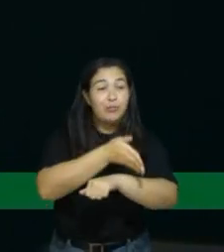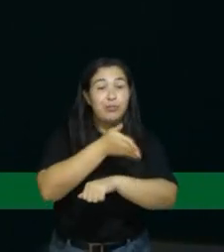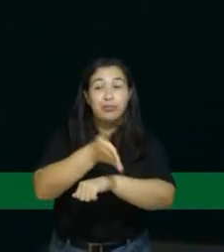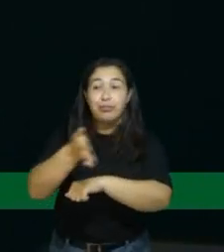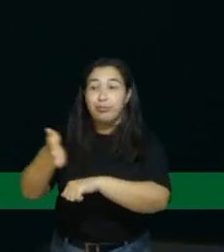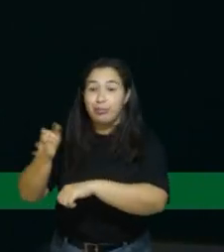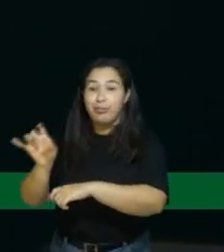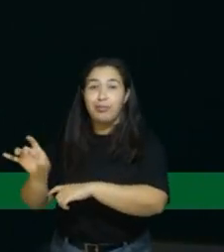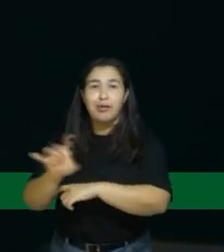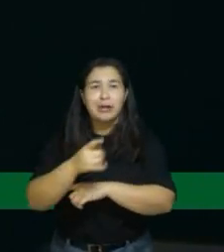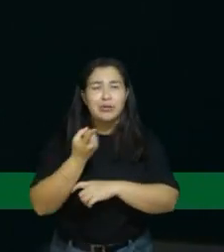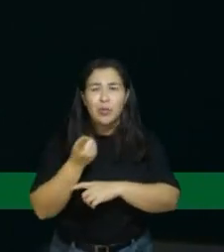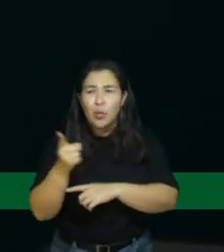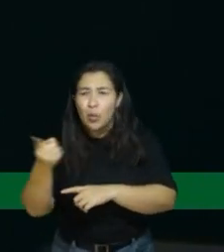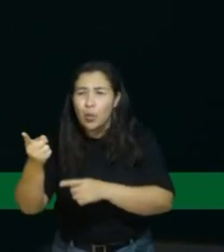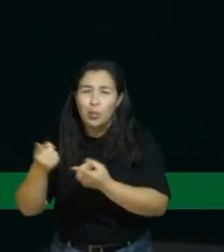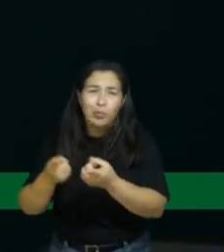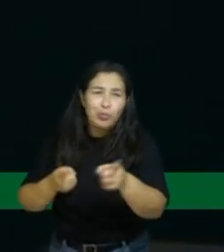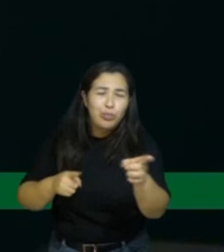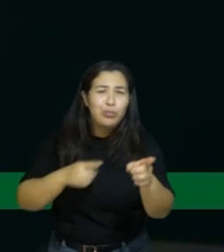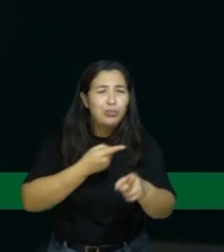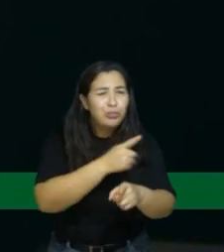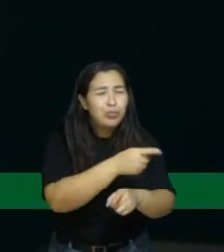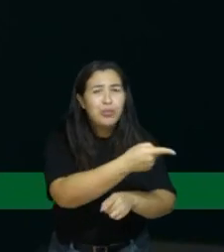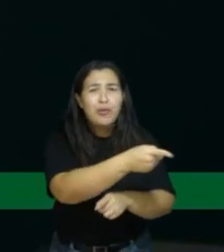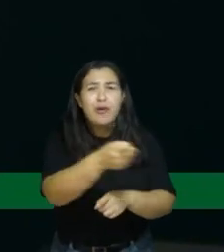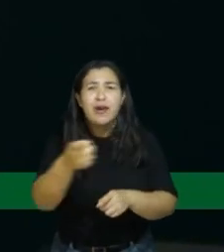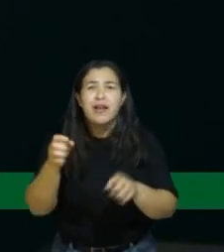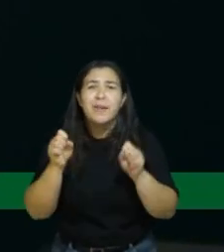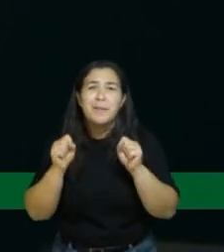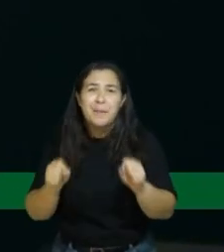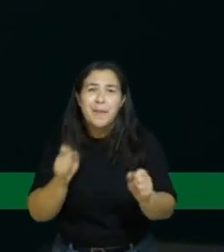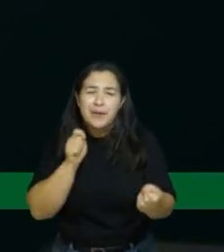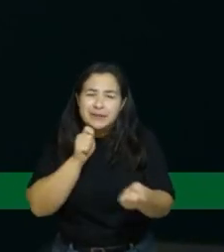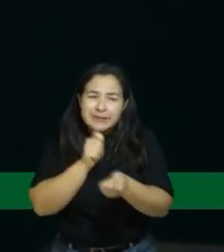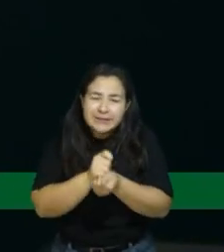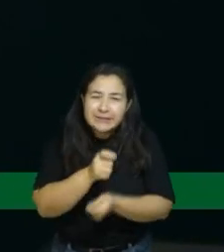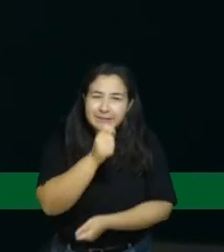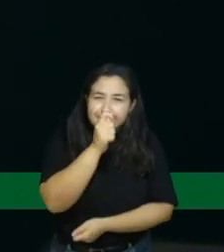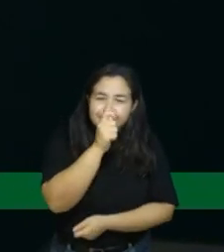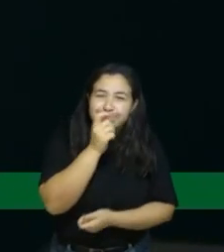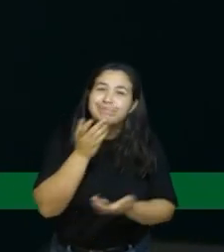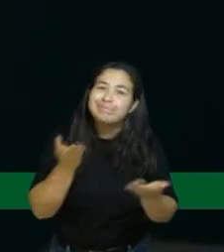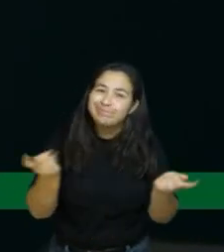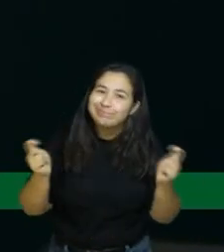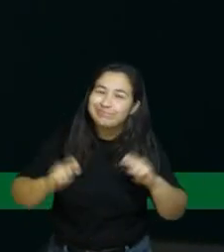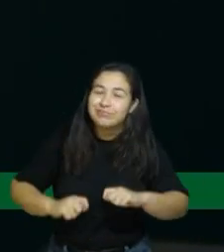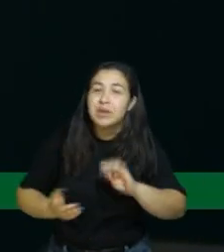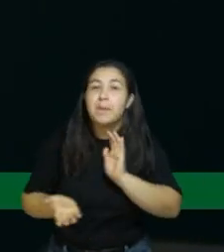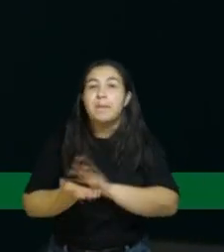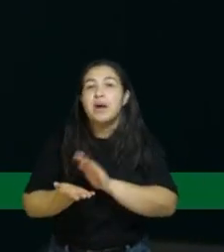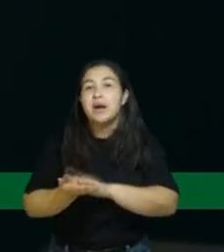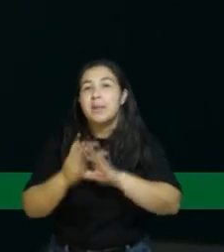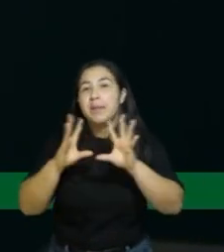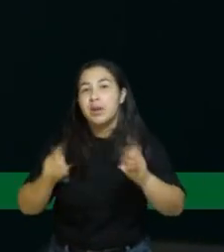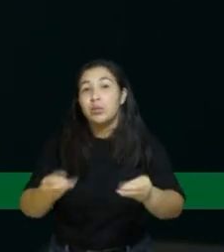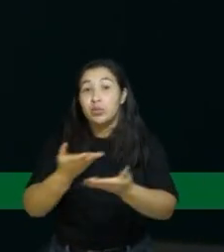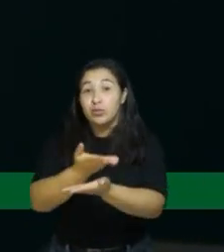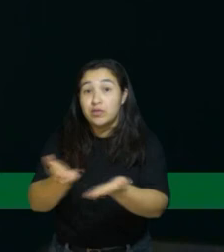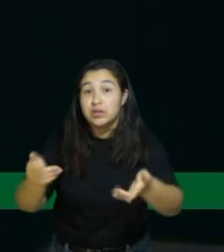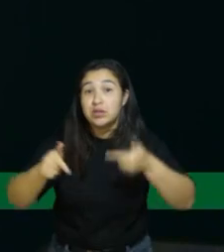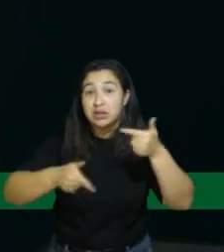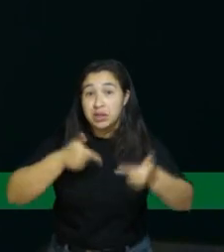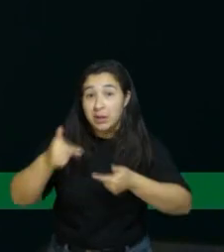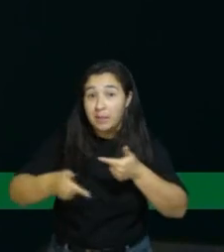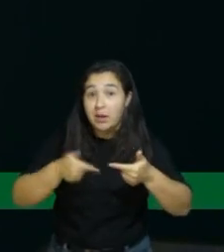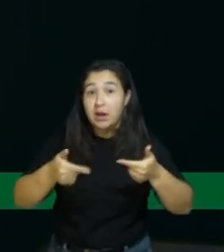aproximando mais ainda a Assembleia Legislativa da nossa população brilhante ideia Parabéns a todos os funcionários da Assembleia toda a